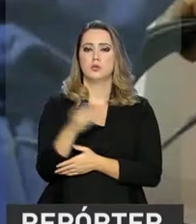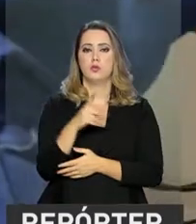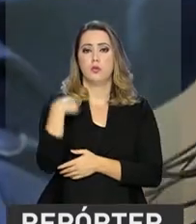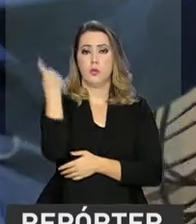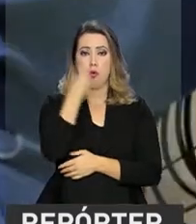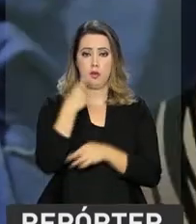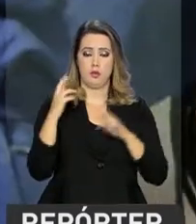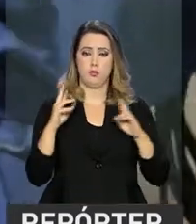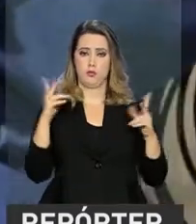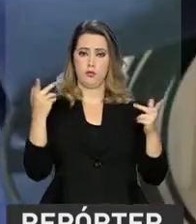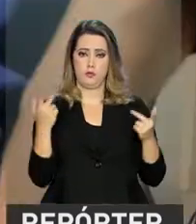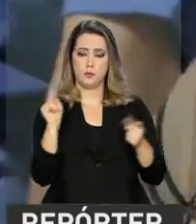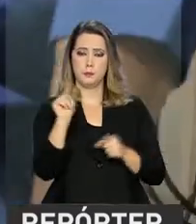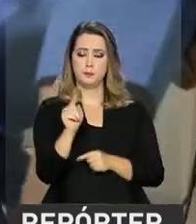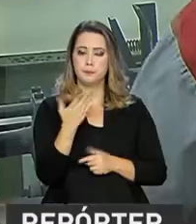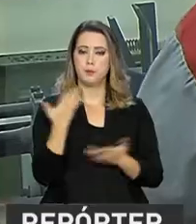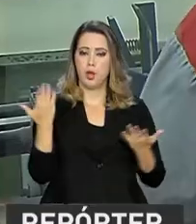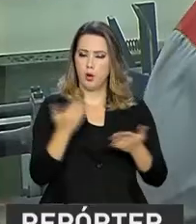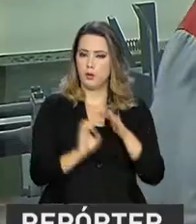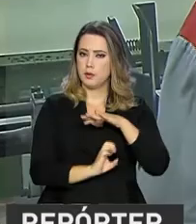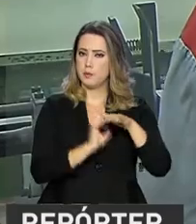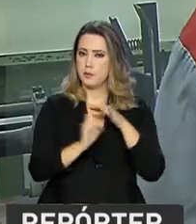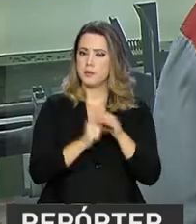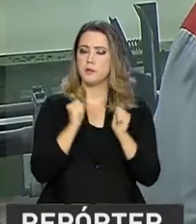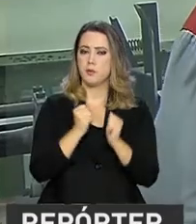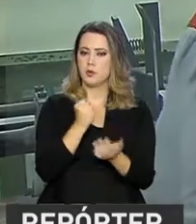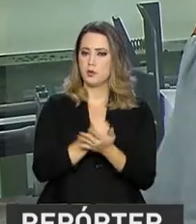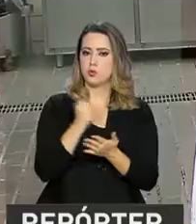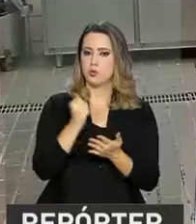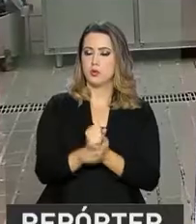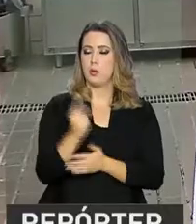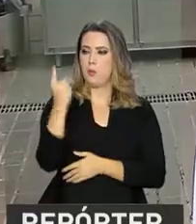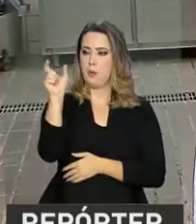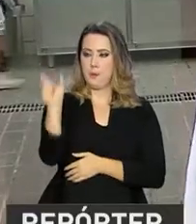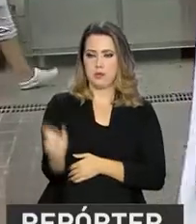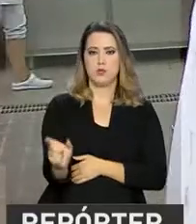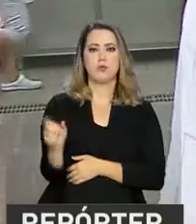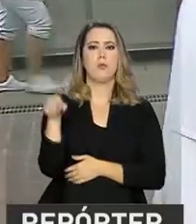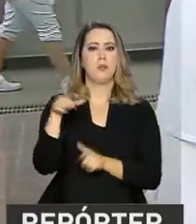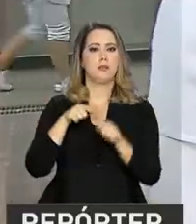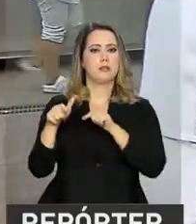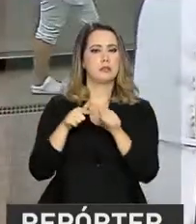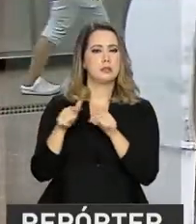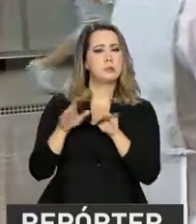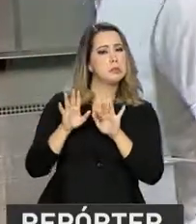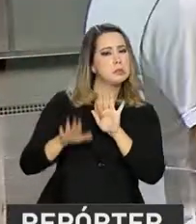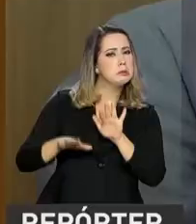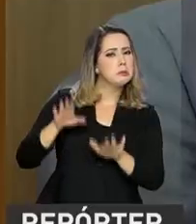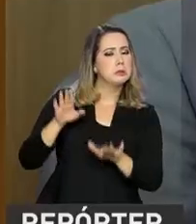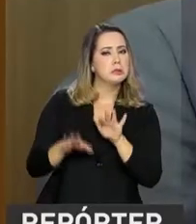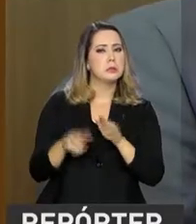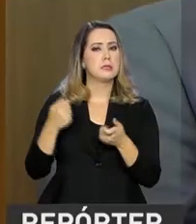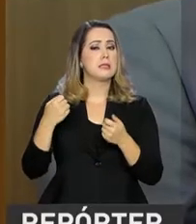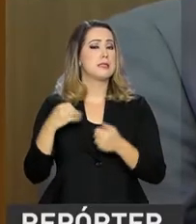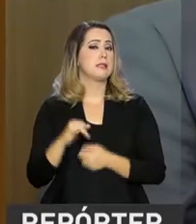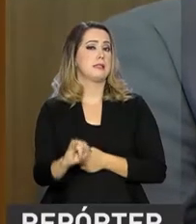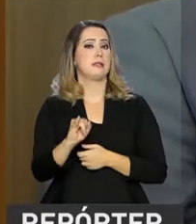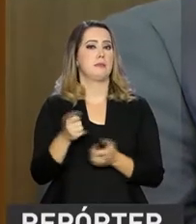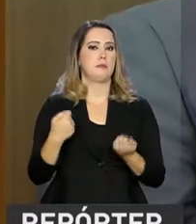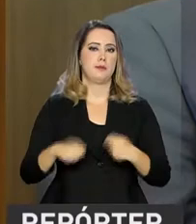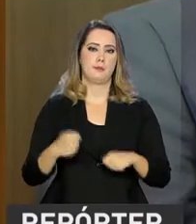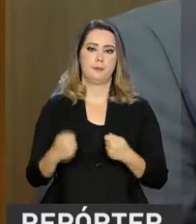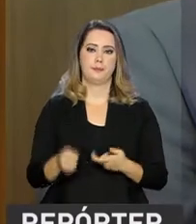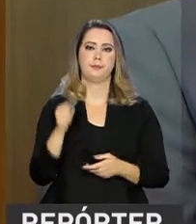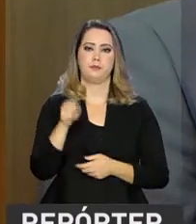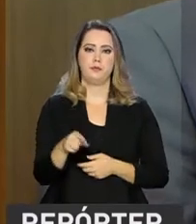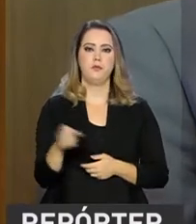intermitente. A partir de agora, empresas podem contratar um funcionário para trabalhar esporadicamente. O ministro acredita